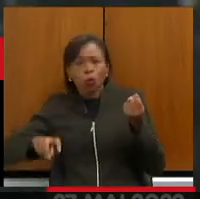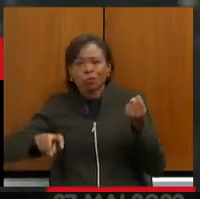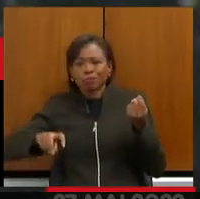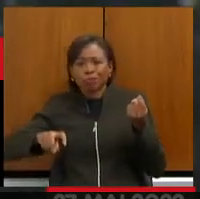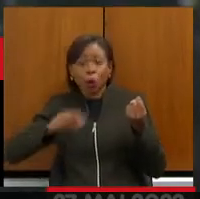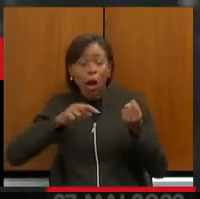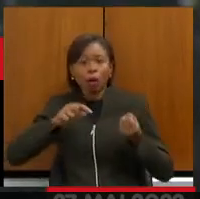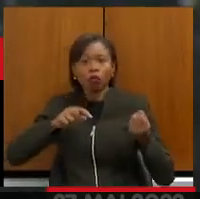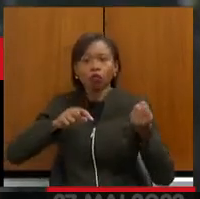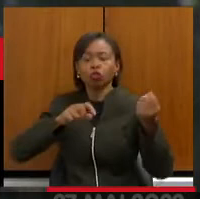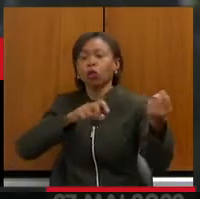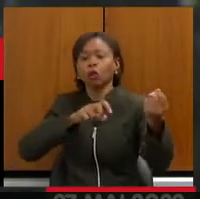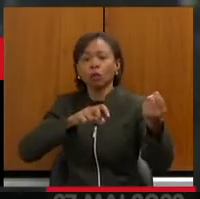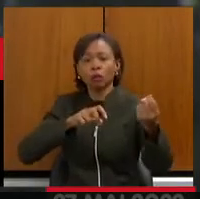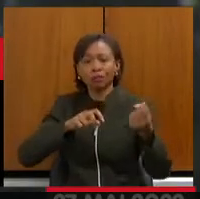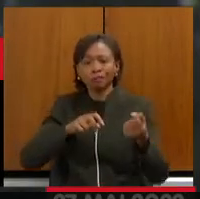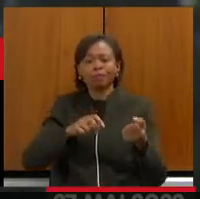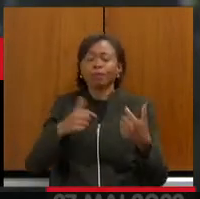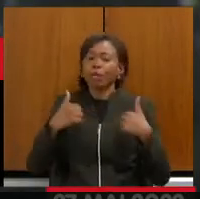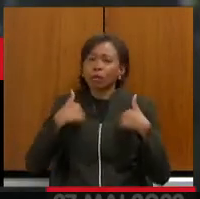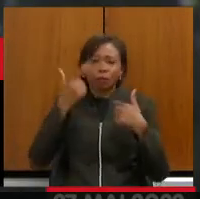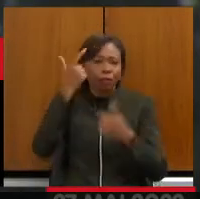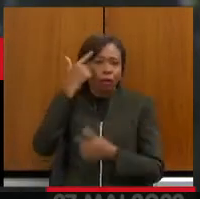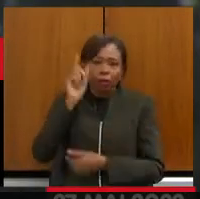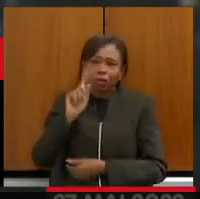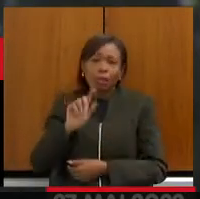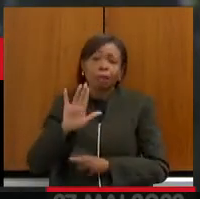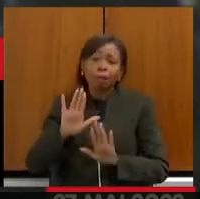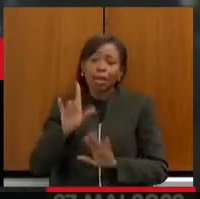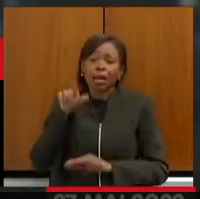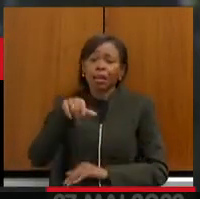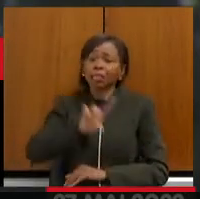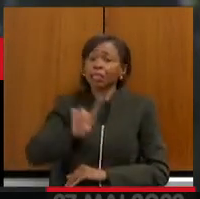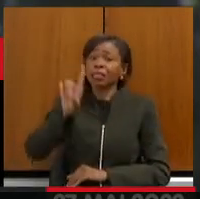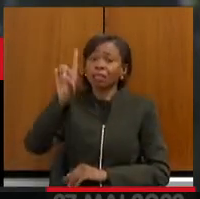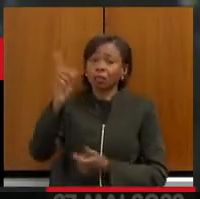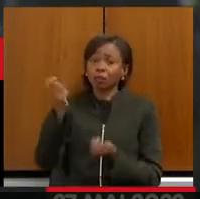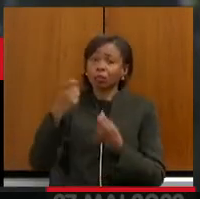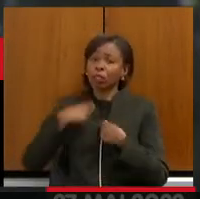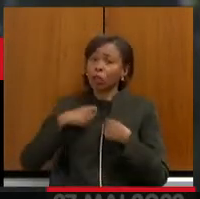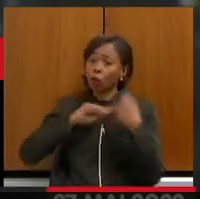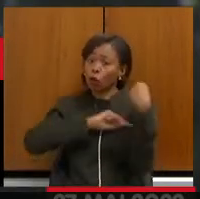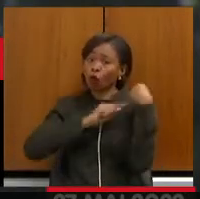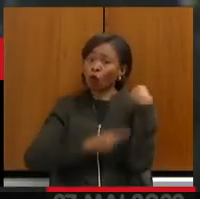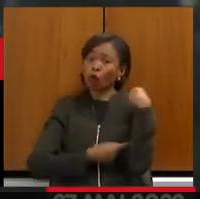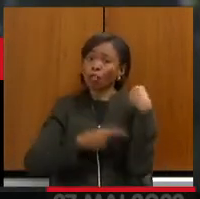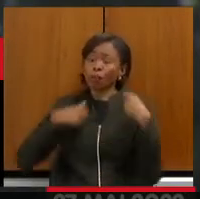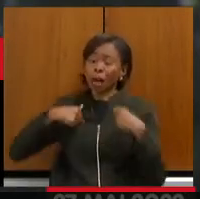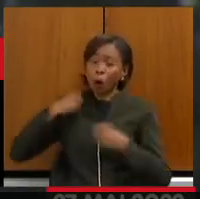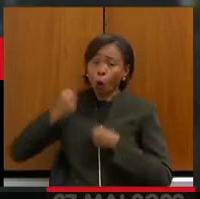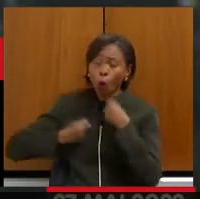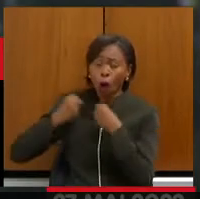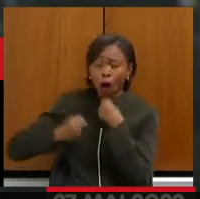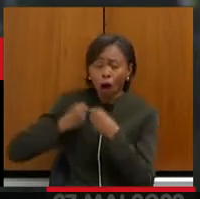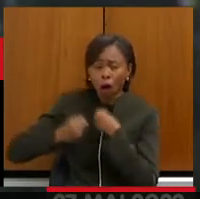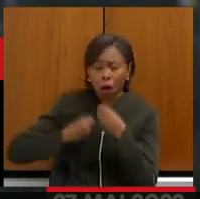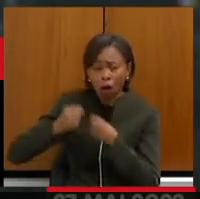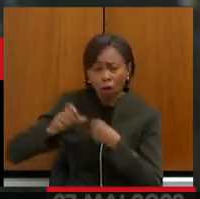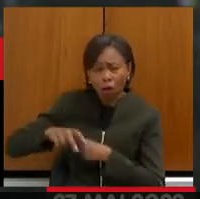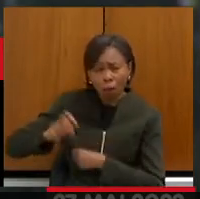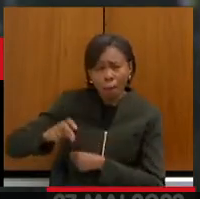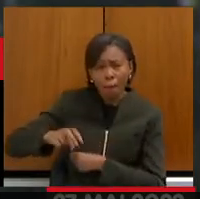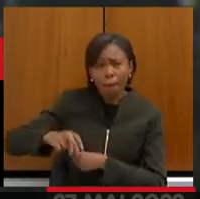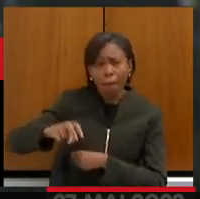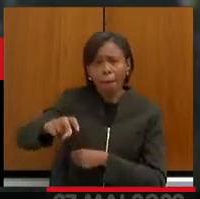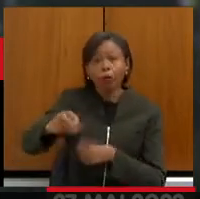e gente eu não sei Deus que me deu força para correr e correr muito e